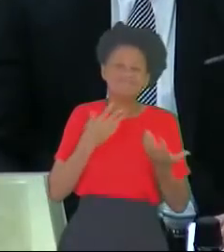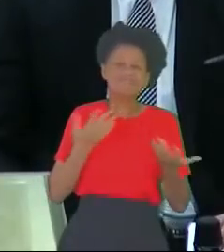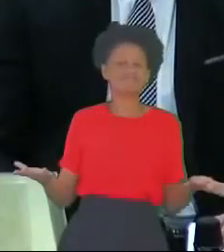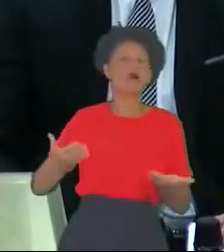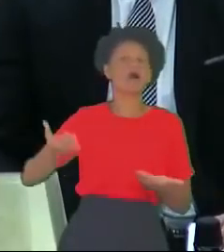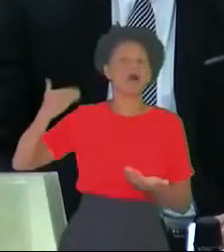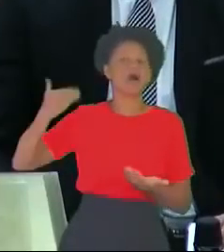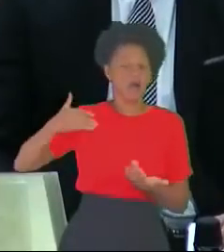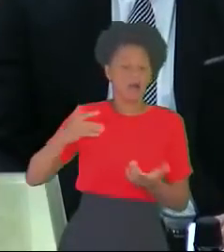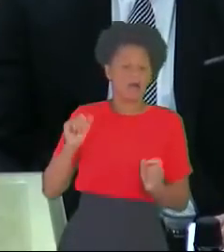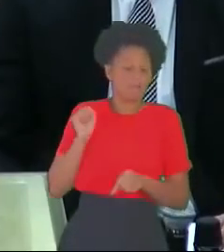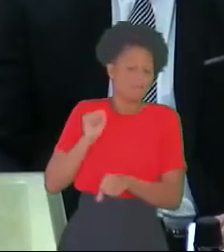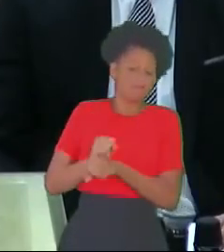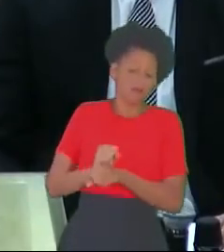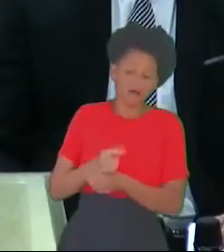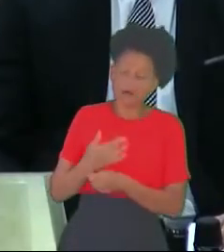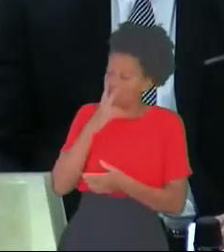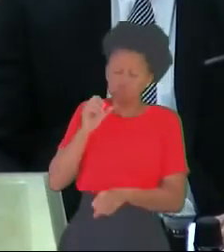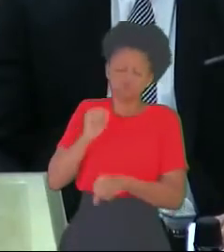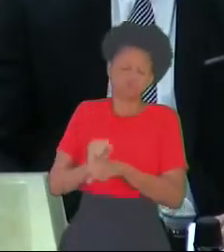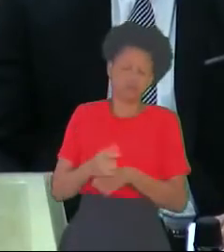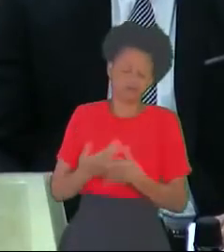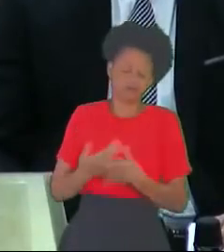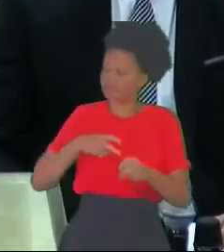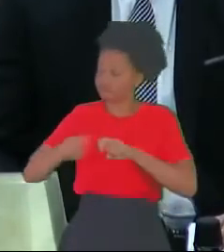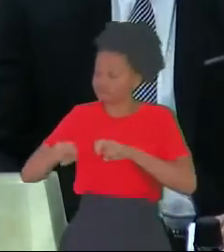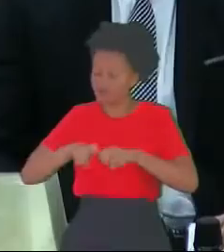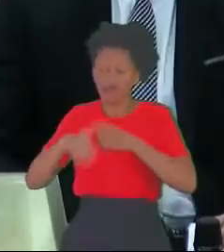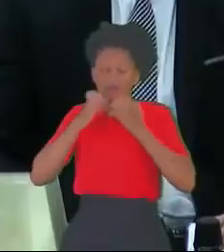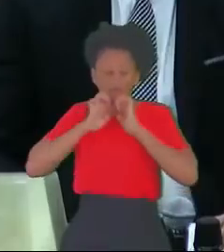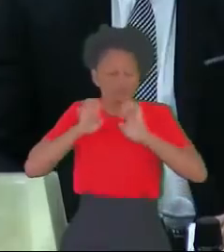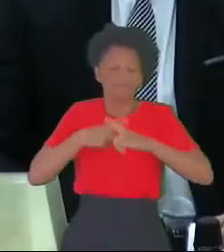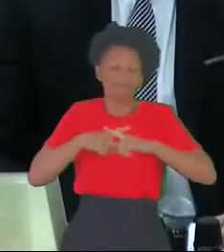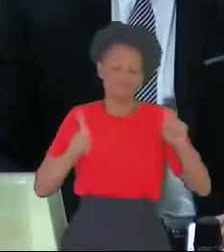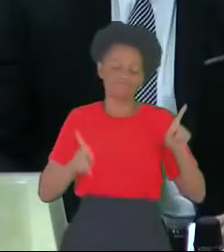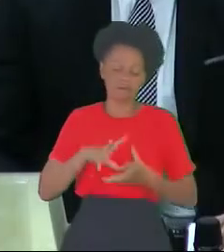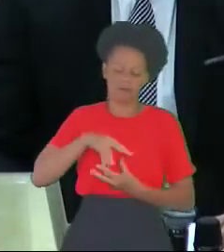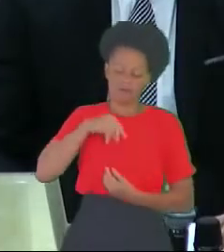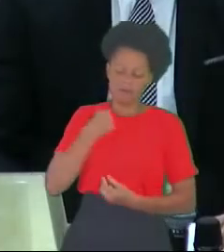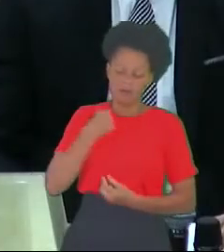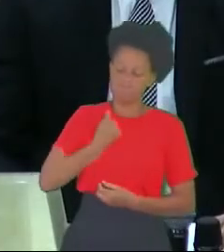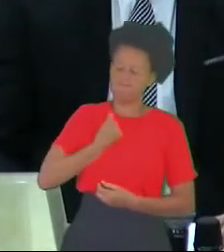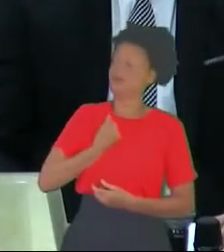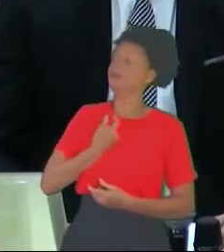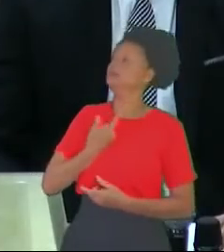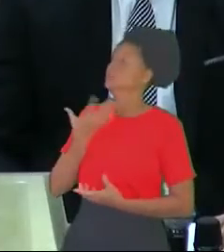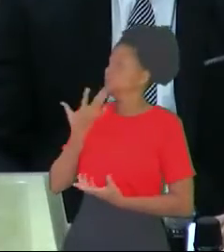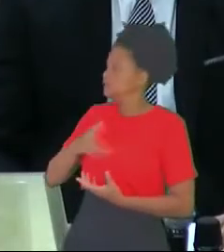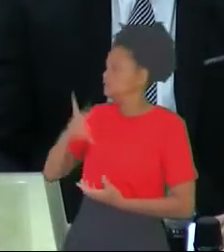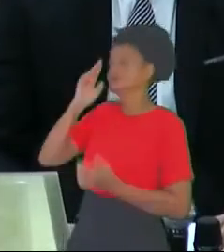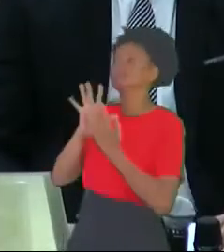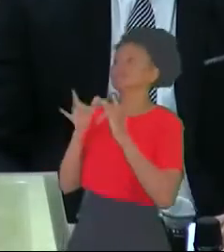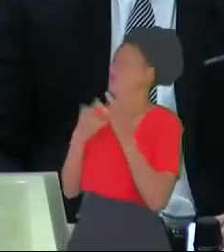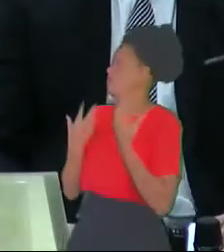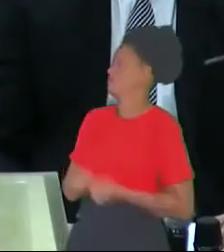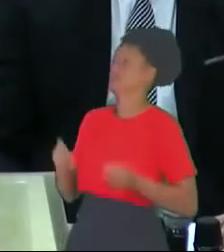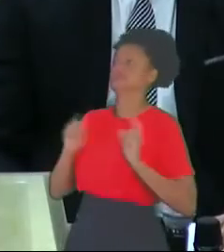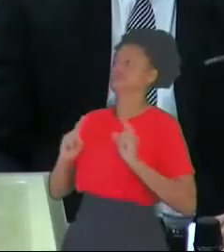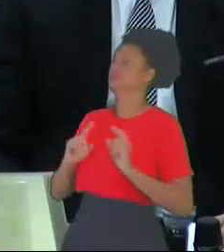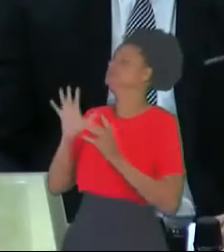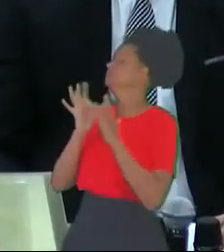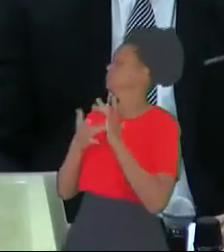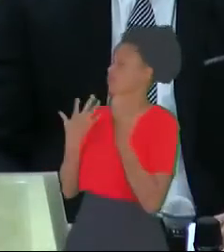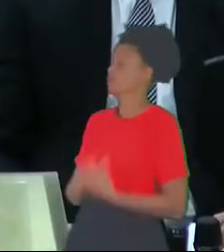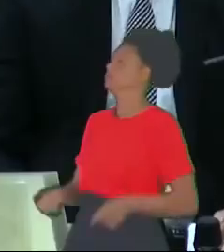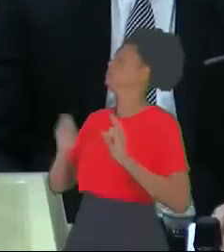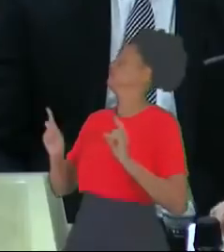era para fazer, porque está numa sonolência, é uma sonolência geral, mas a alma está gritando: Jesus, eu não estou conformado. Jesus, eu não estou conformado. Jesus, eu não